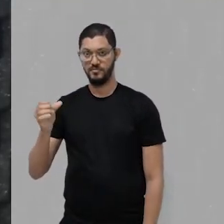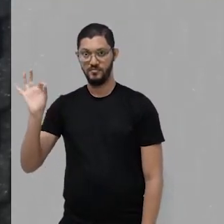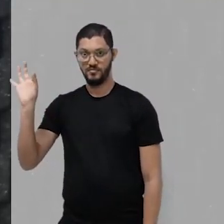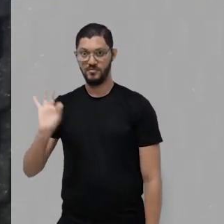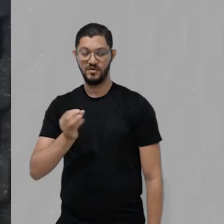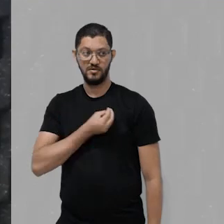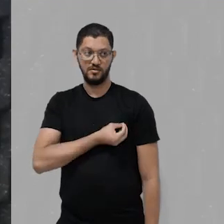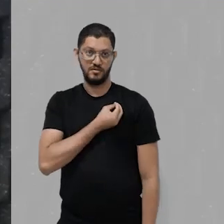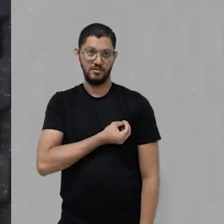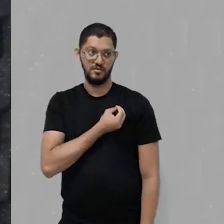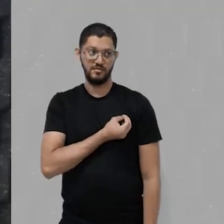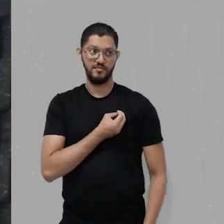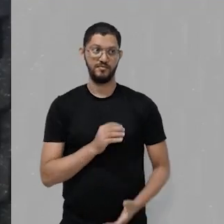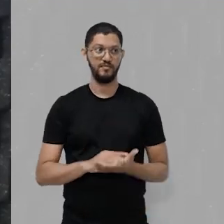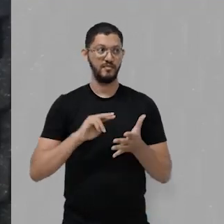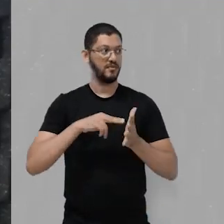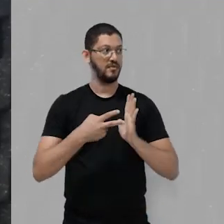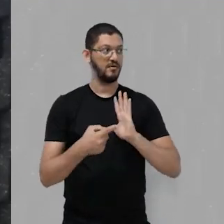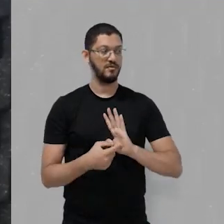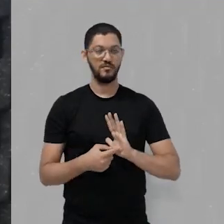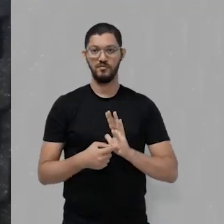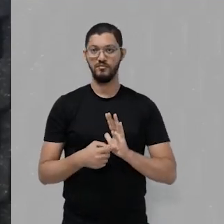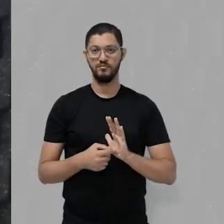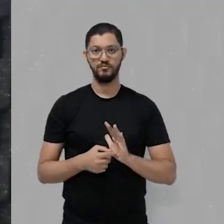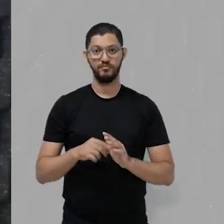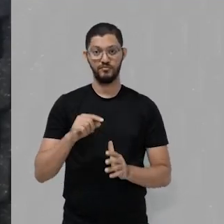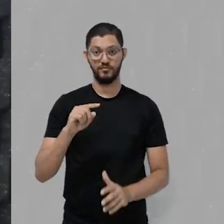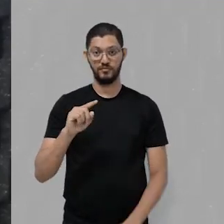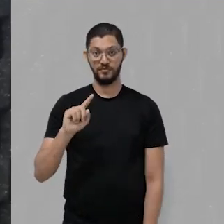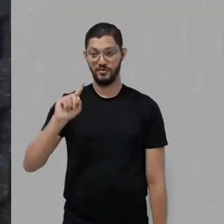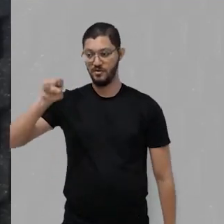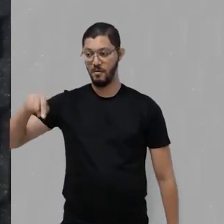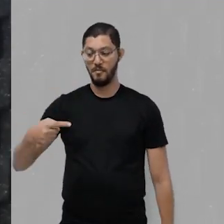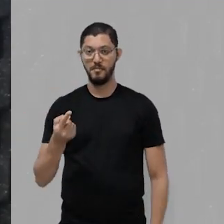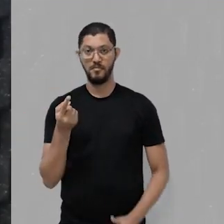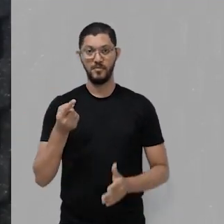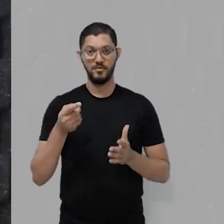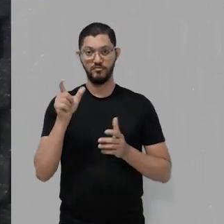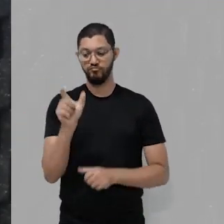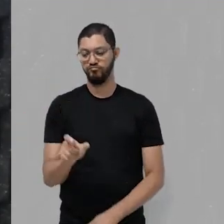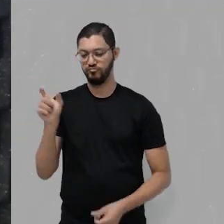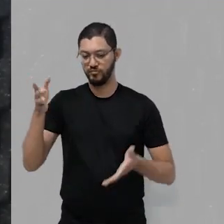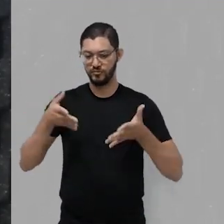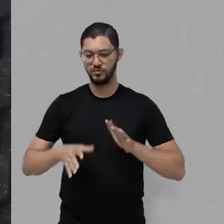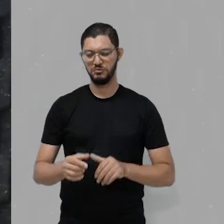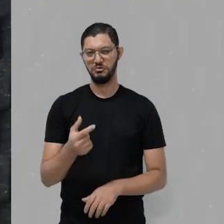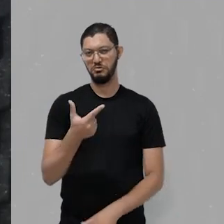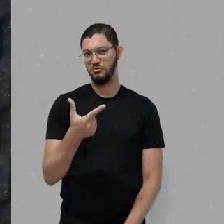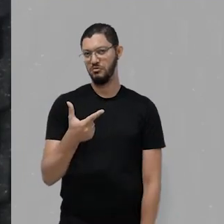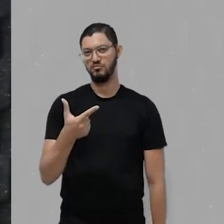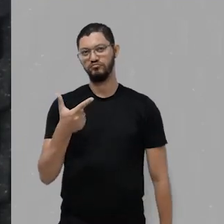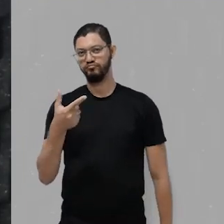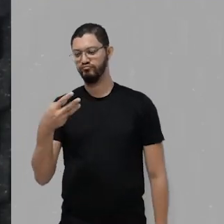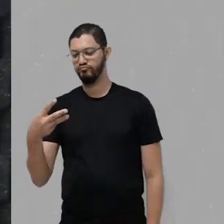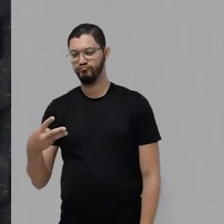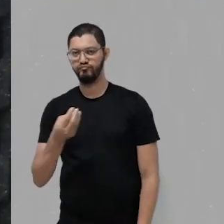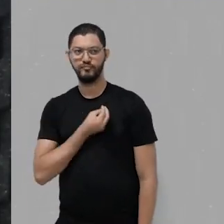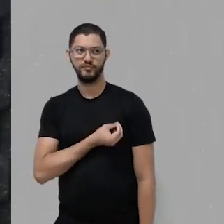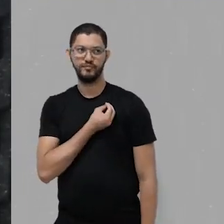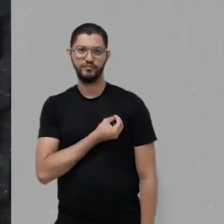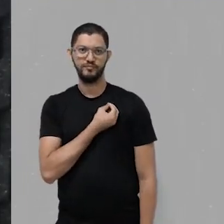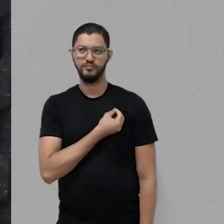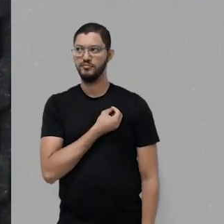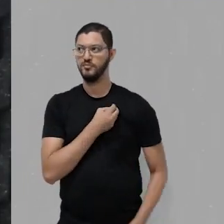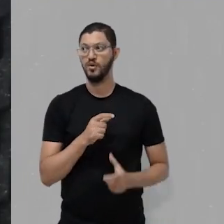que sobrevivem significa que de cada 1.000 indivíduos que nascem, 2 a 3 sobrevivem. E